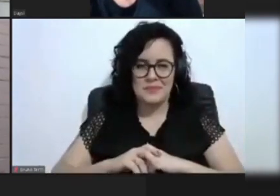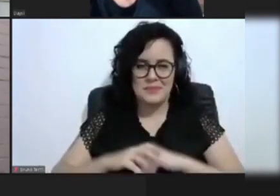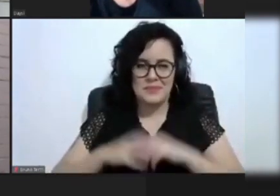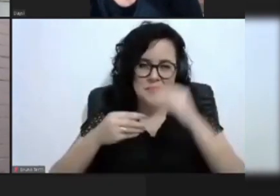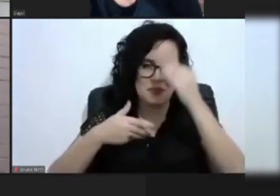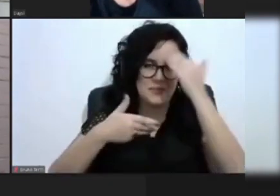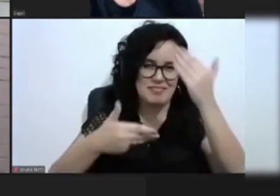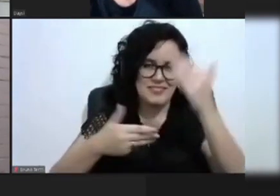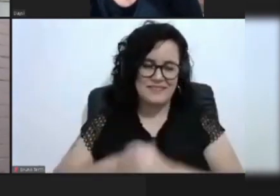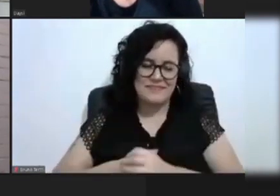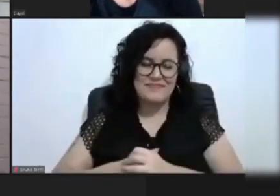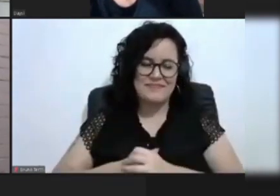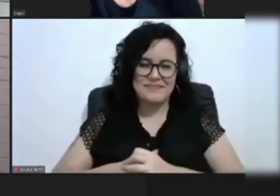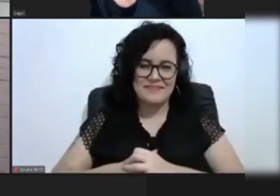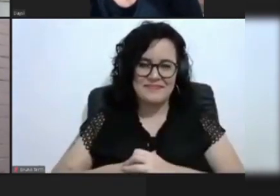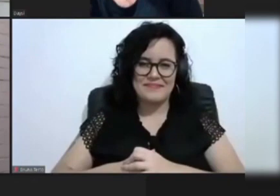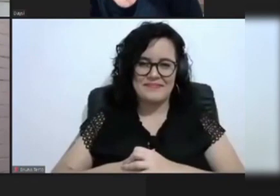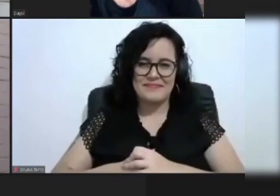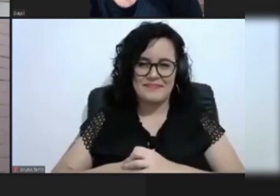gente.